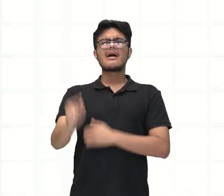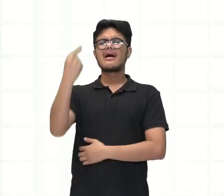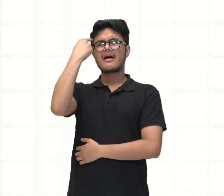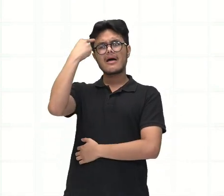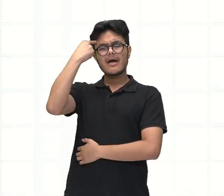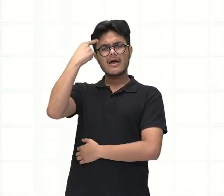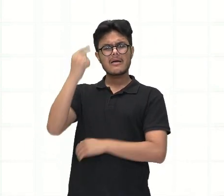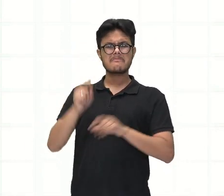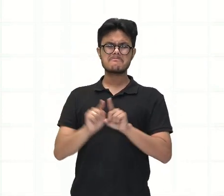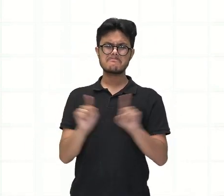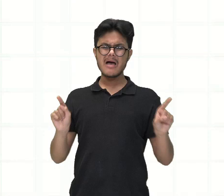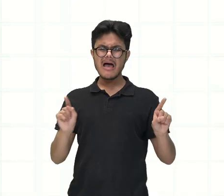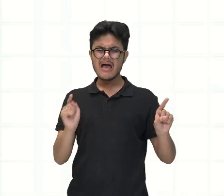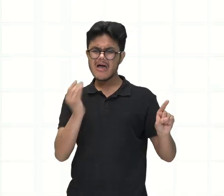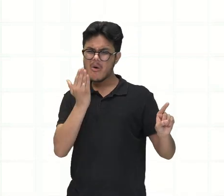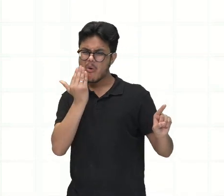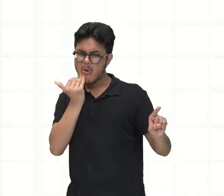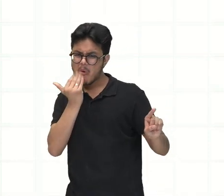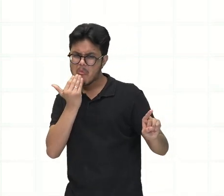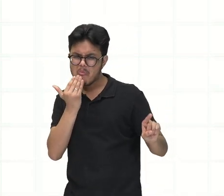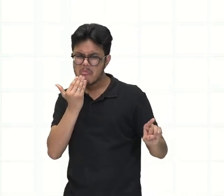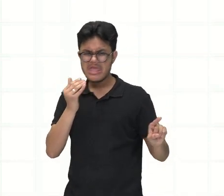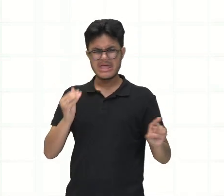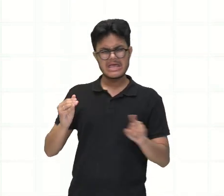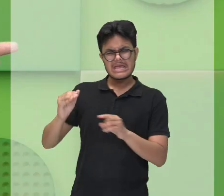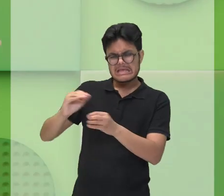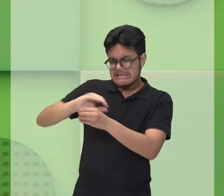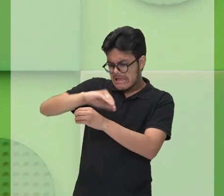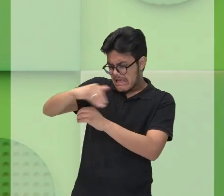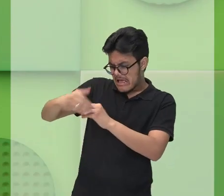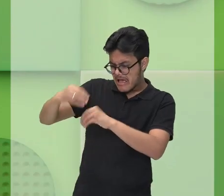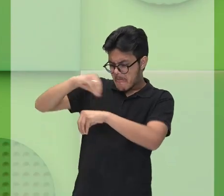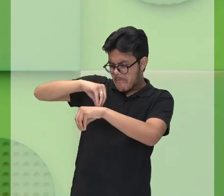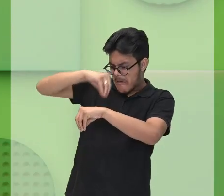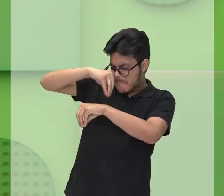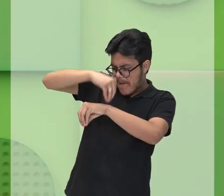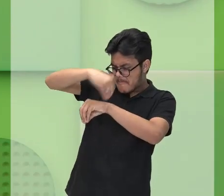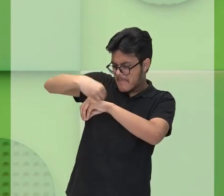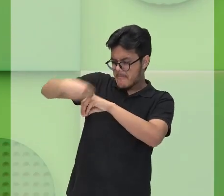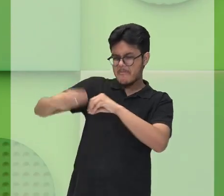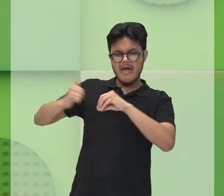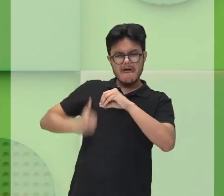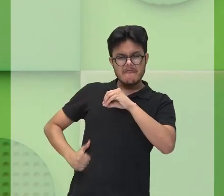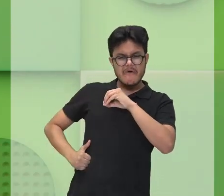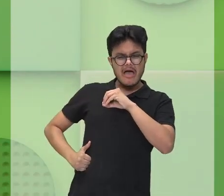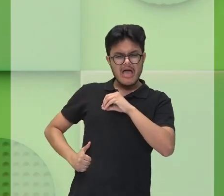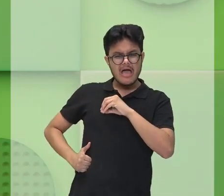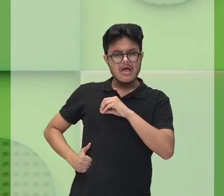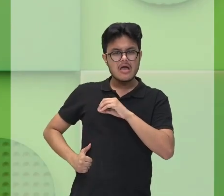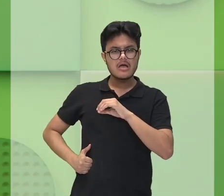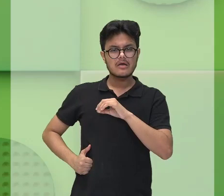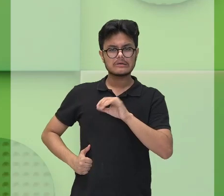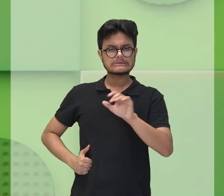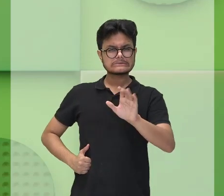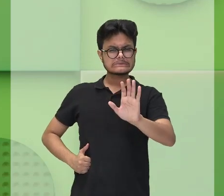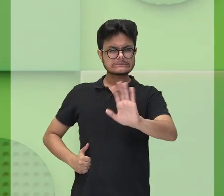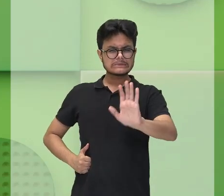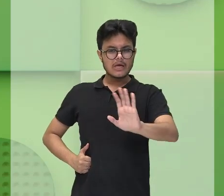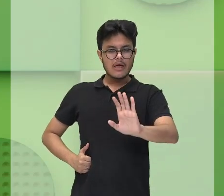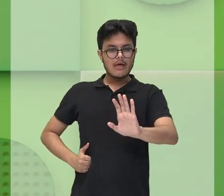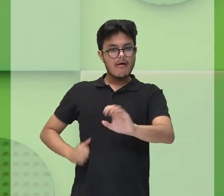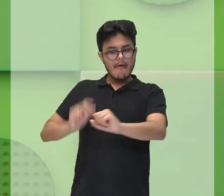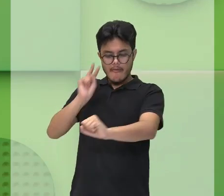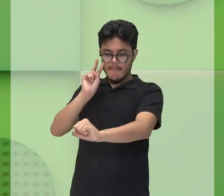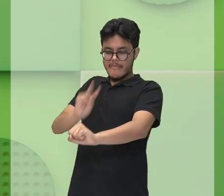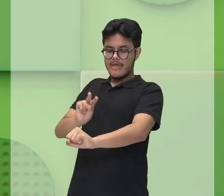professor, alimentos com fezes? Como assim, professor? Pois é, nós não conseguimos ver.